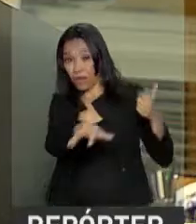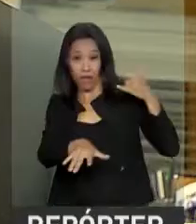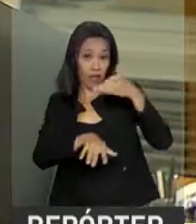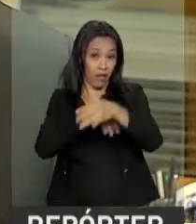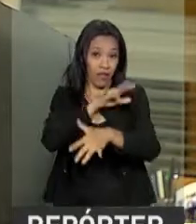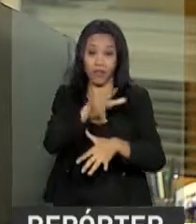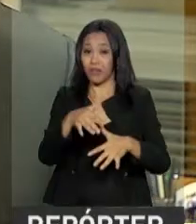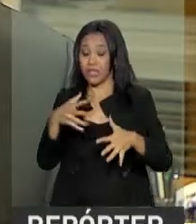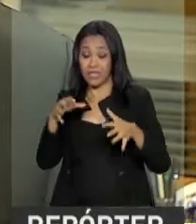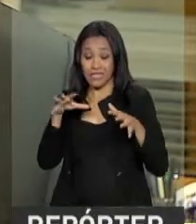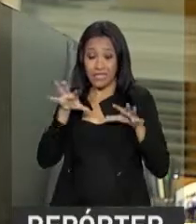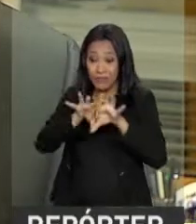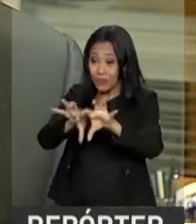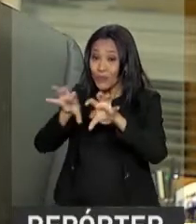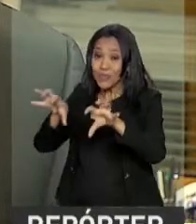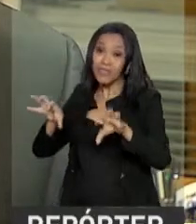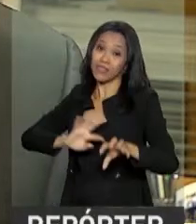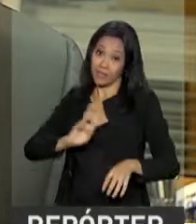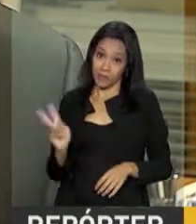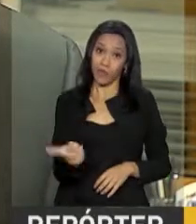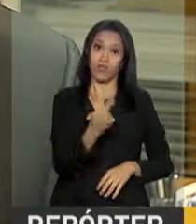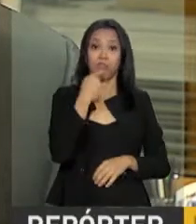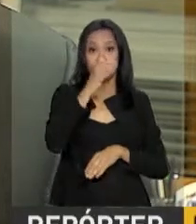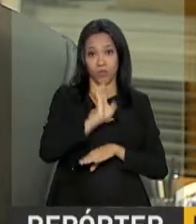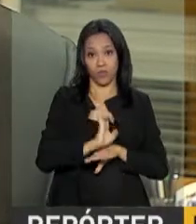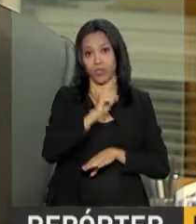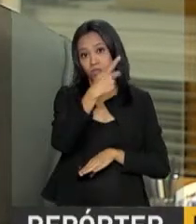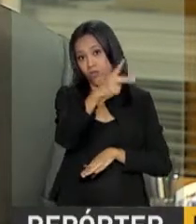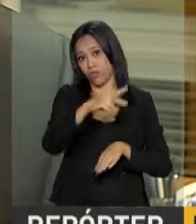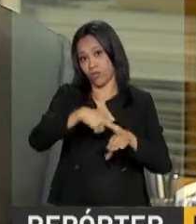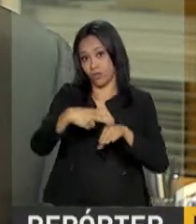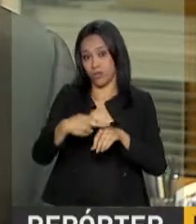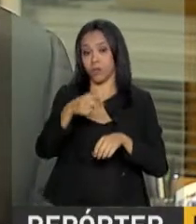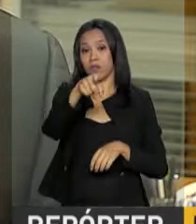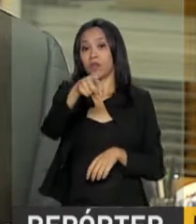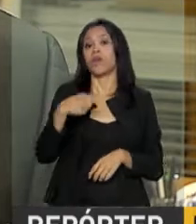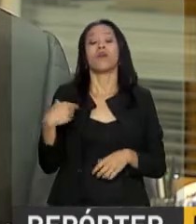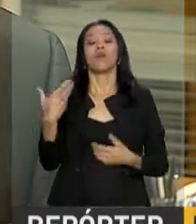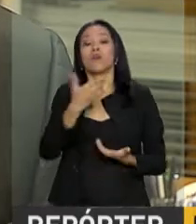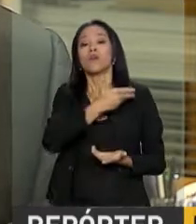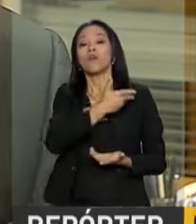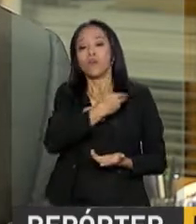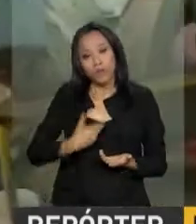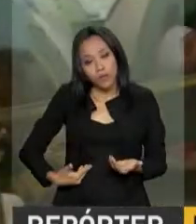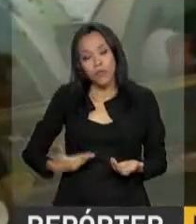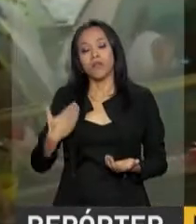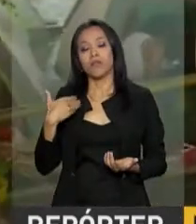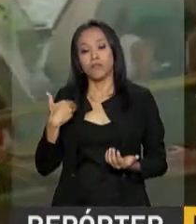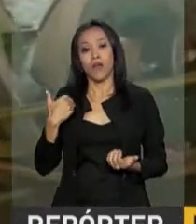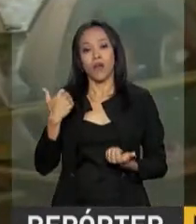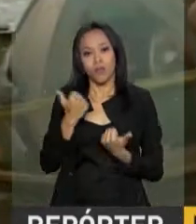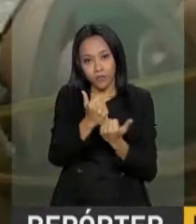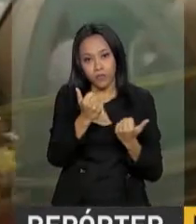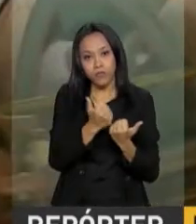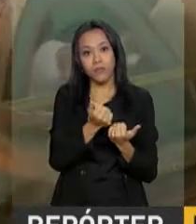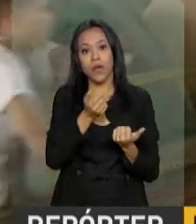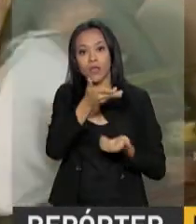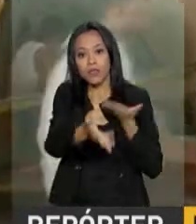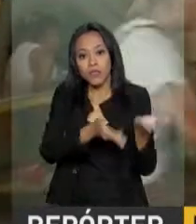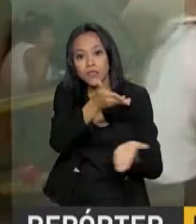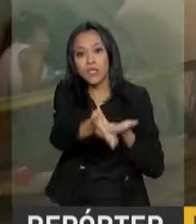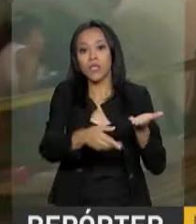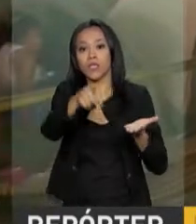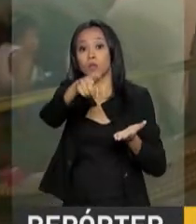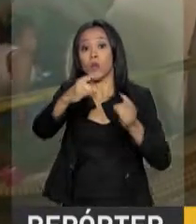O Ministério da Defesa está atuante lá no estado, está atendendo aos migrantes, tanto com os abrigos que